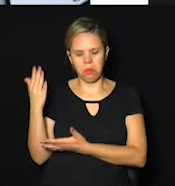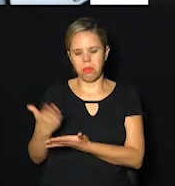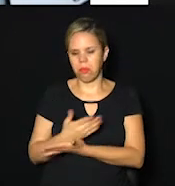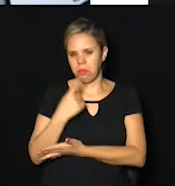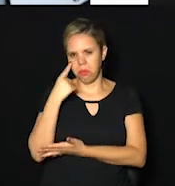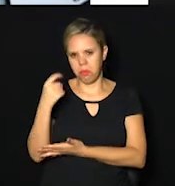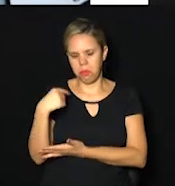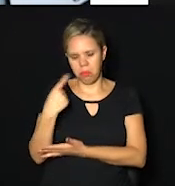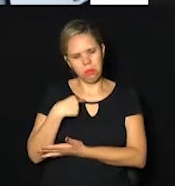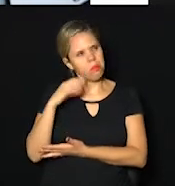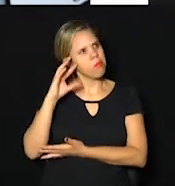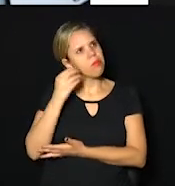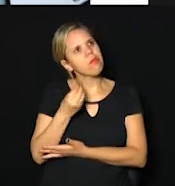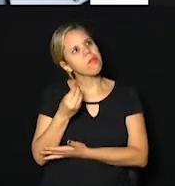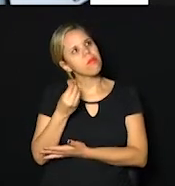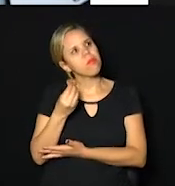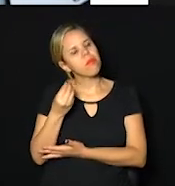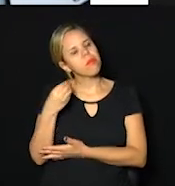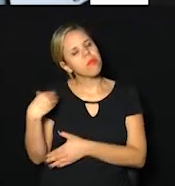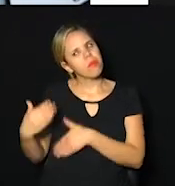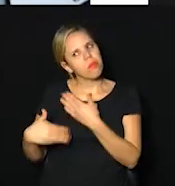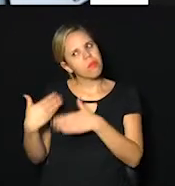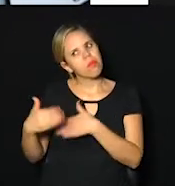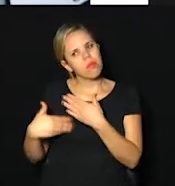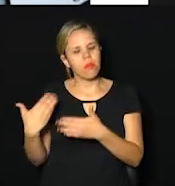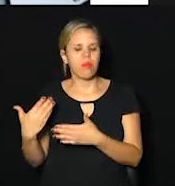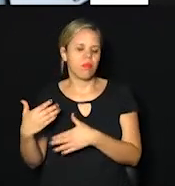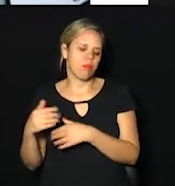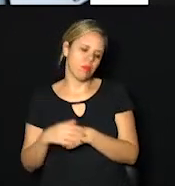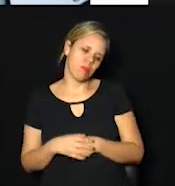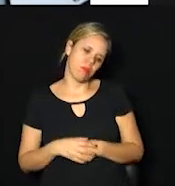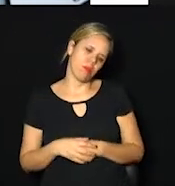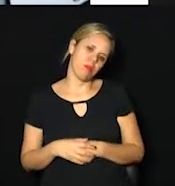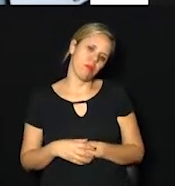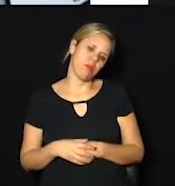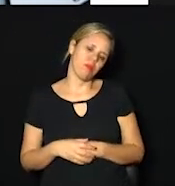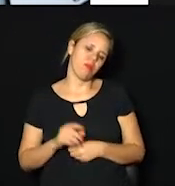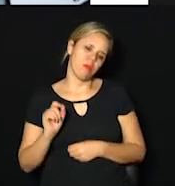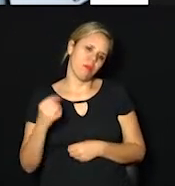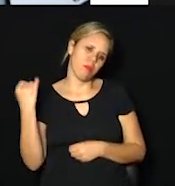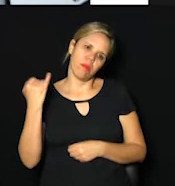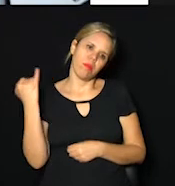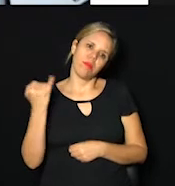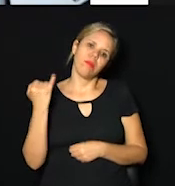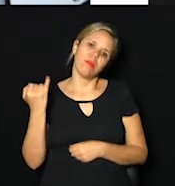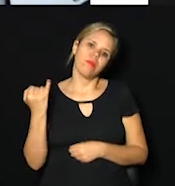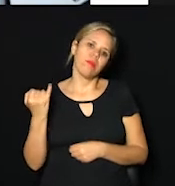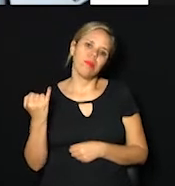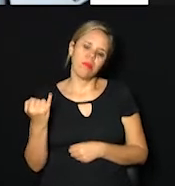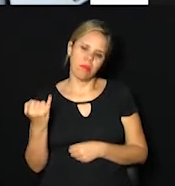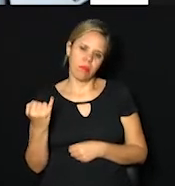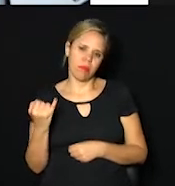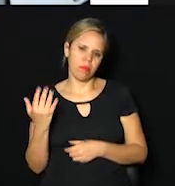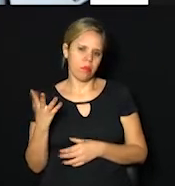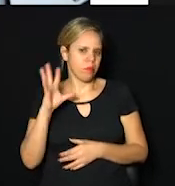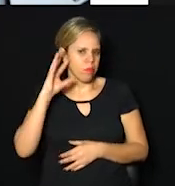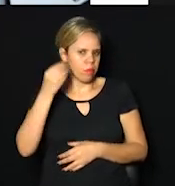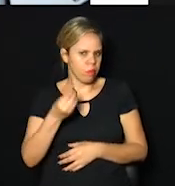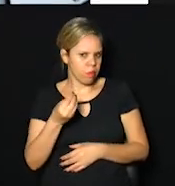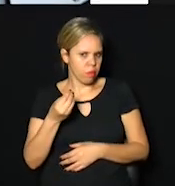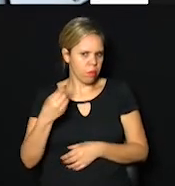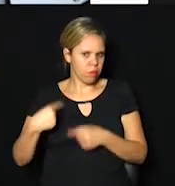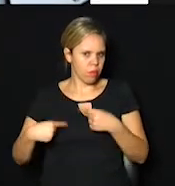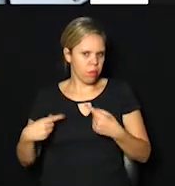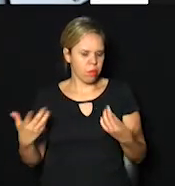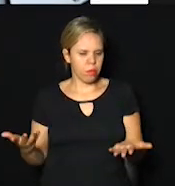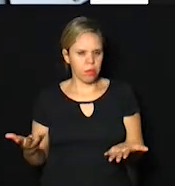para a gente entender esses processos de construção daquilo que é importante para entender de política. Claro